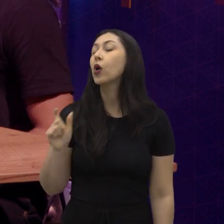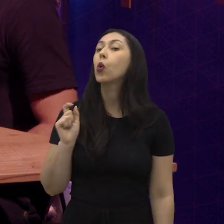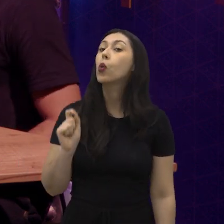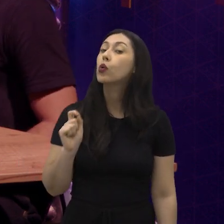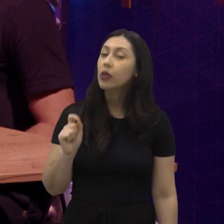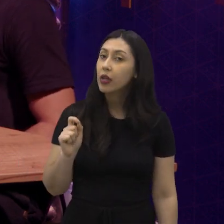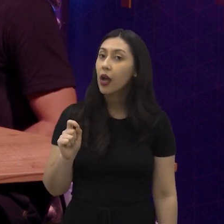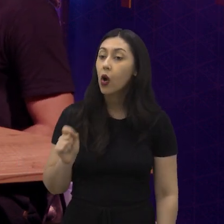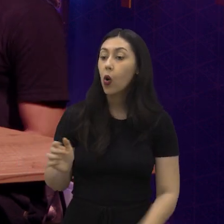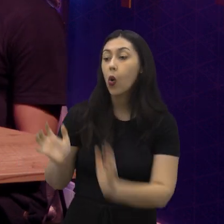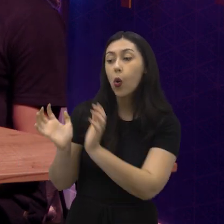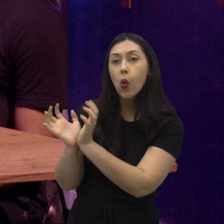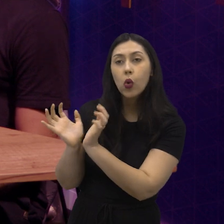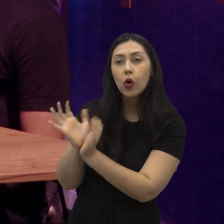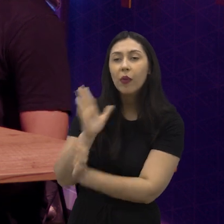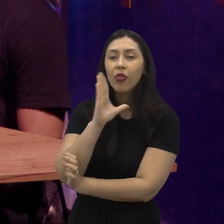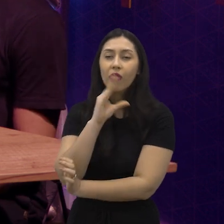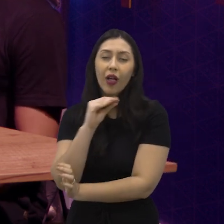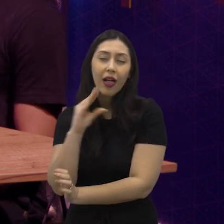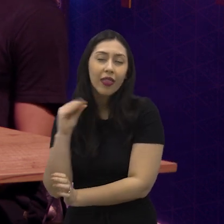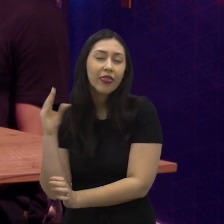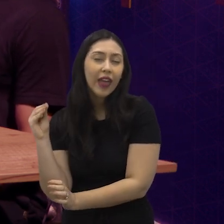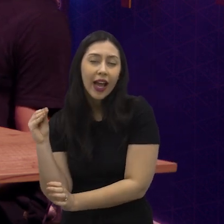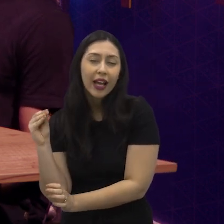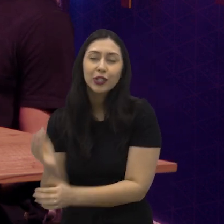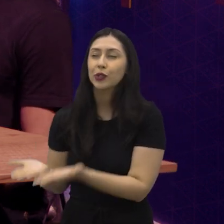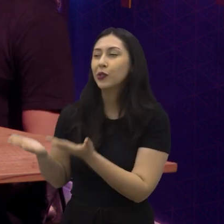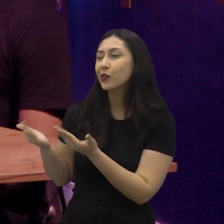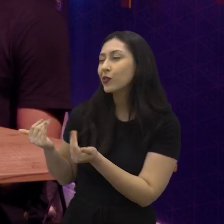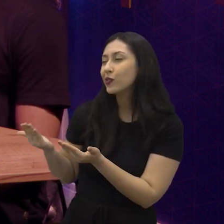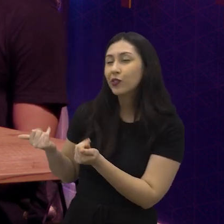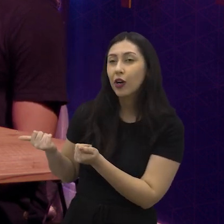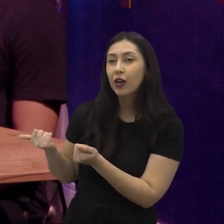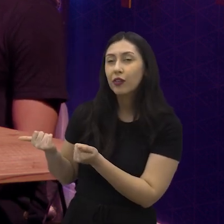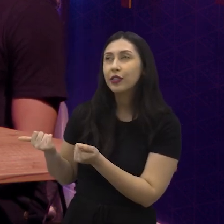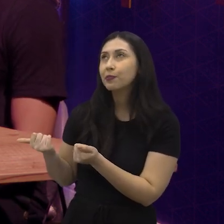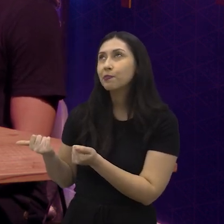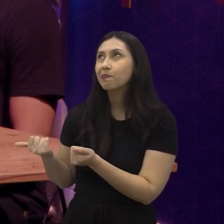Um grupo de jovens adolescentes ou jovens adultos